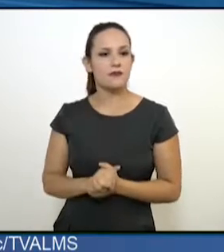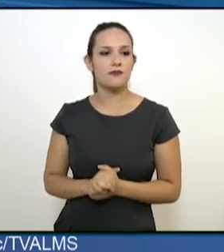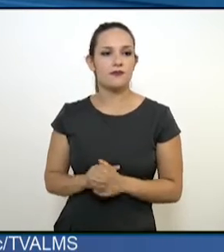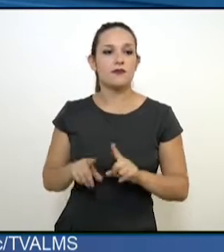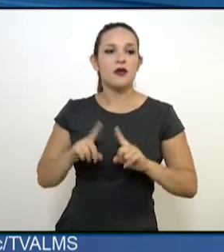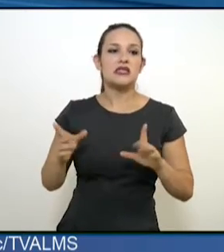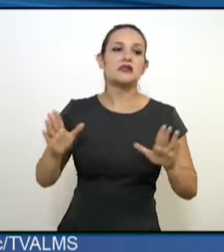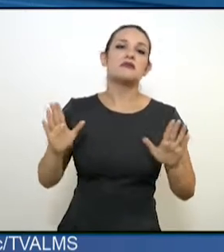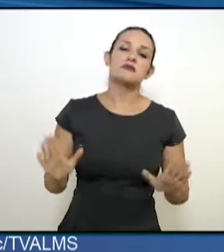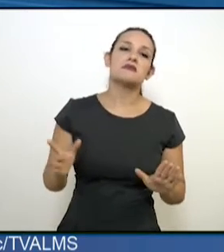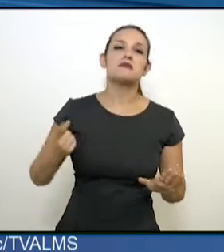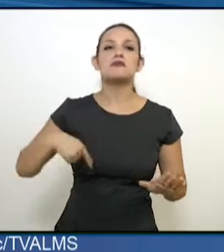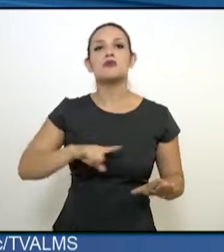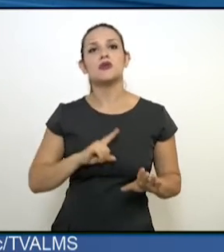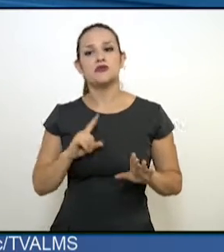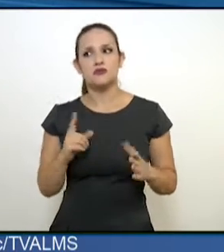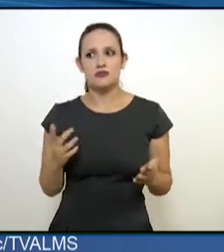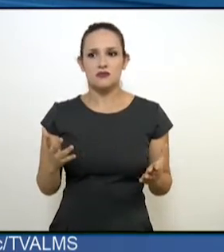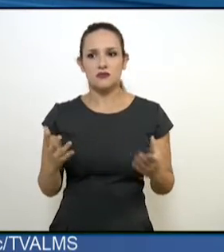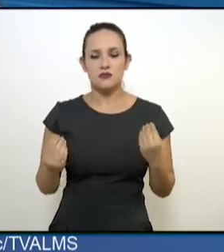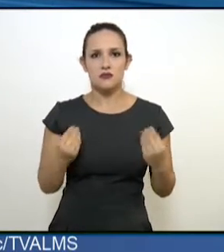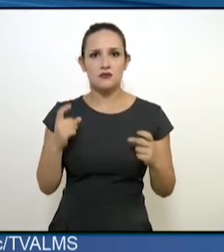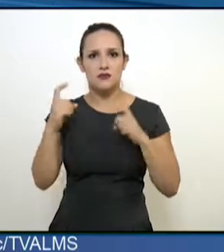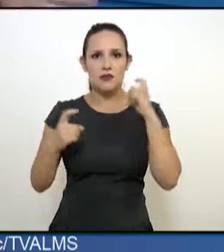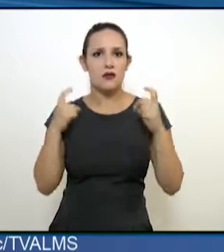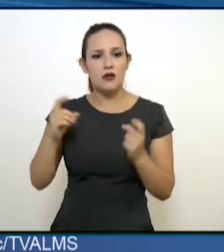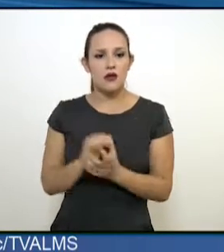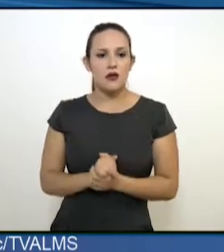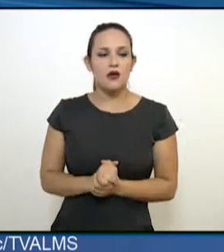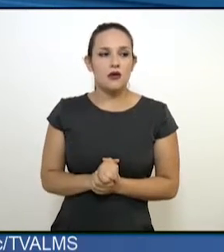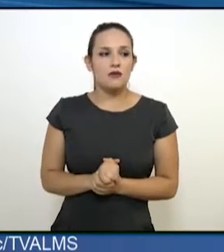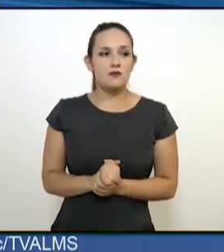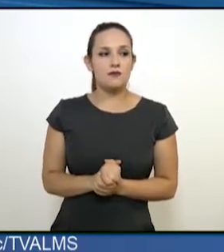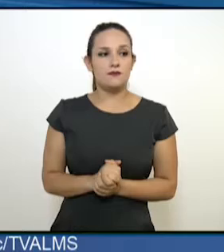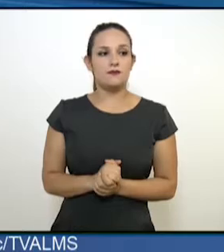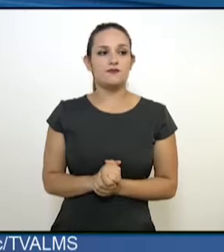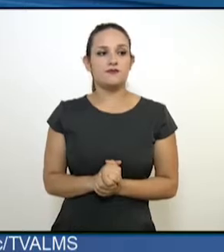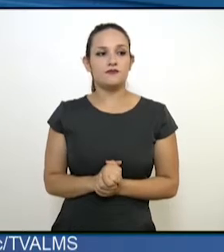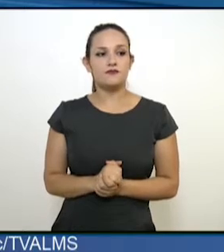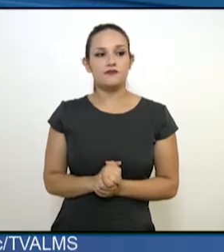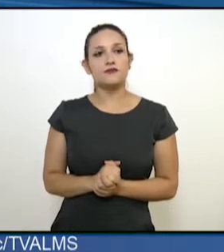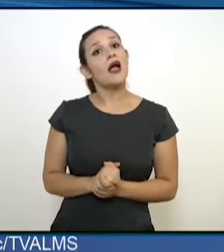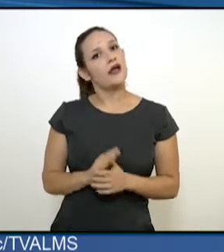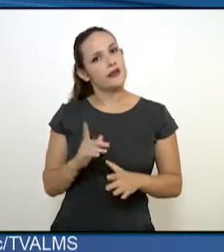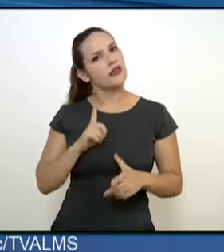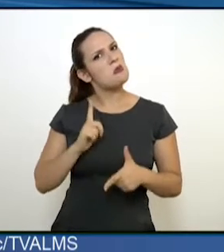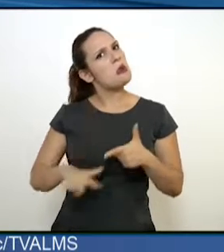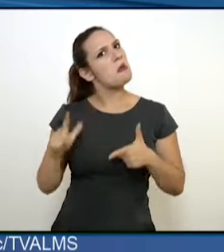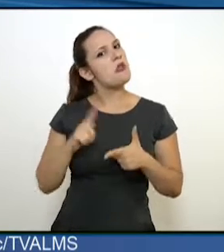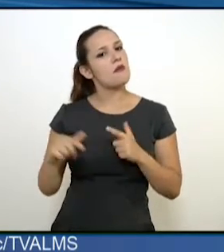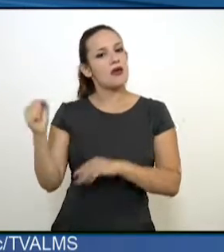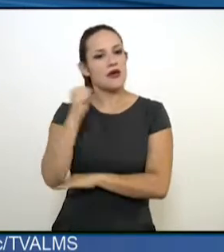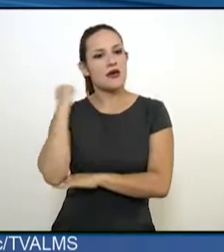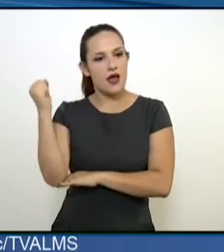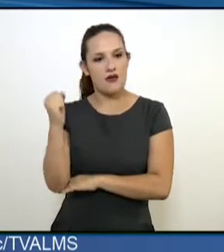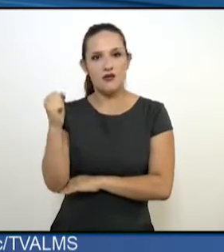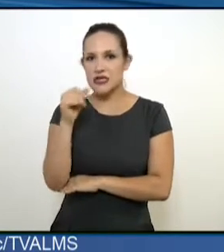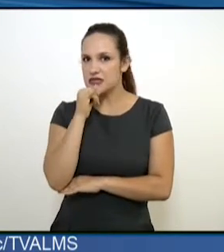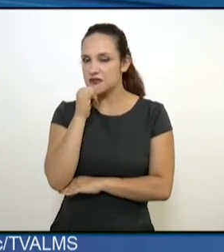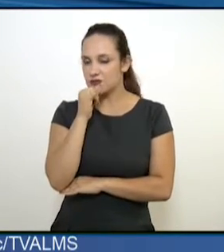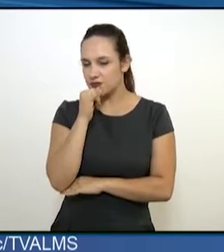aqui preocupados com uma situação. Cria-se também, para tirar o bode, deputado Paulo Correia, da sala da